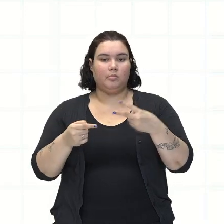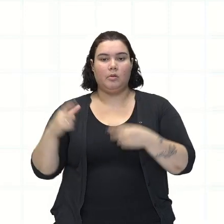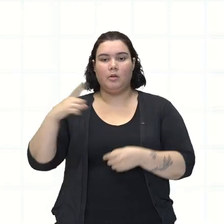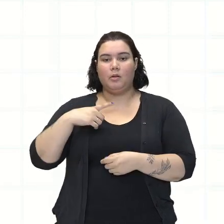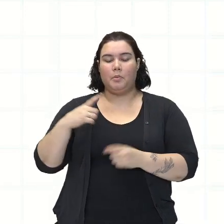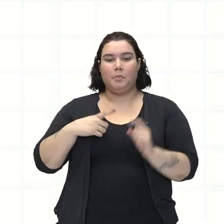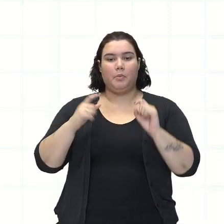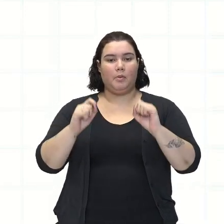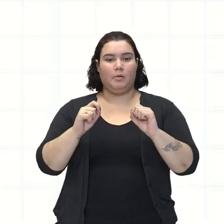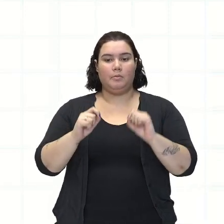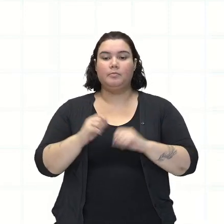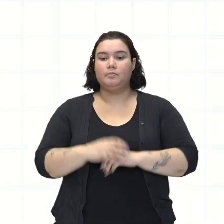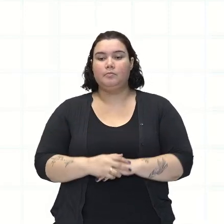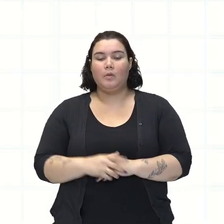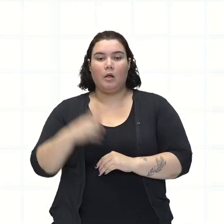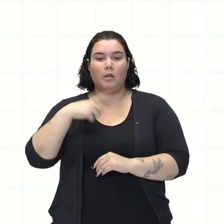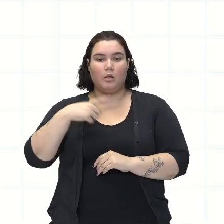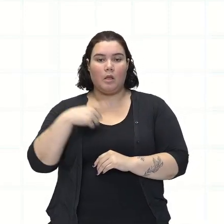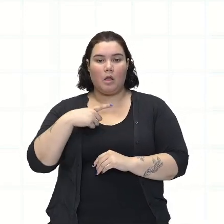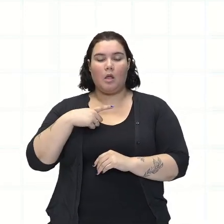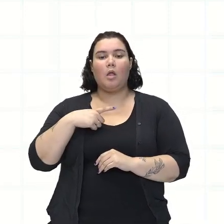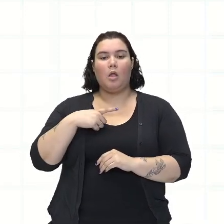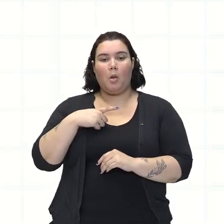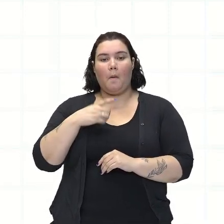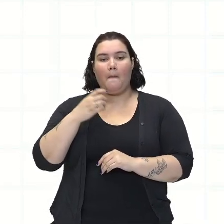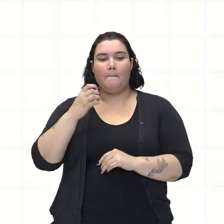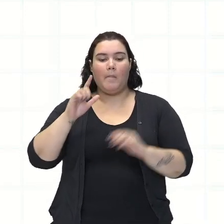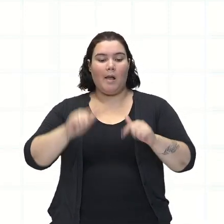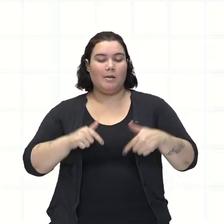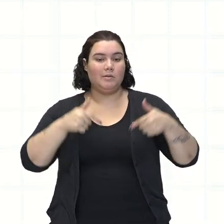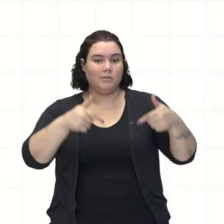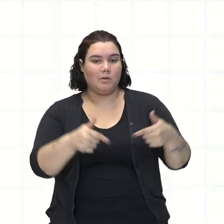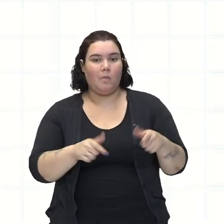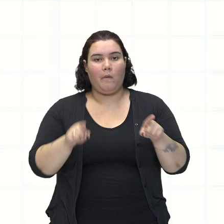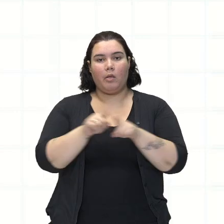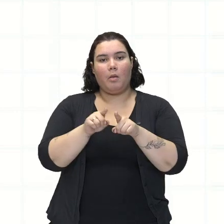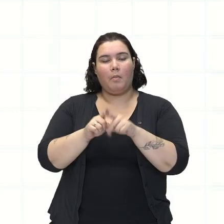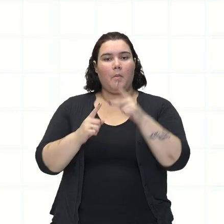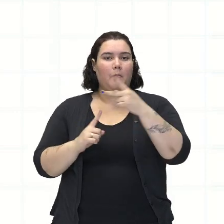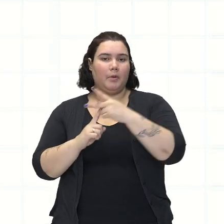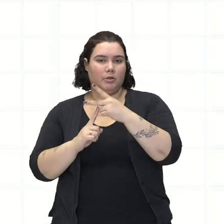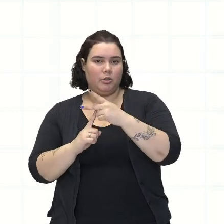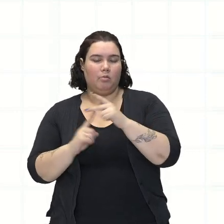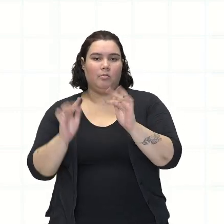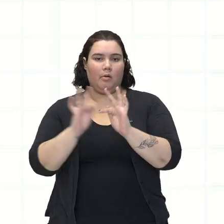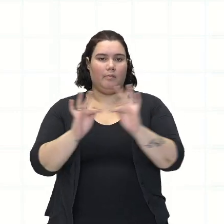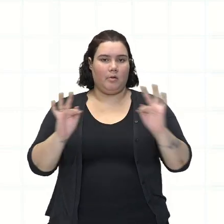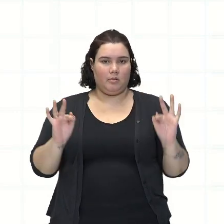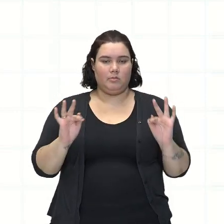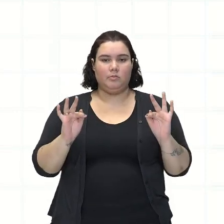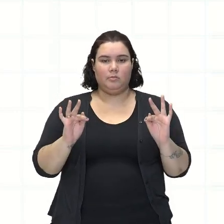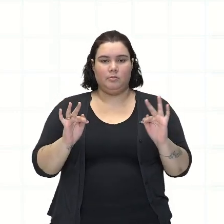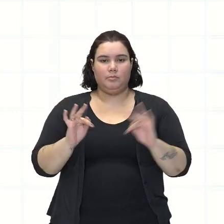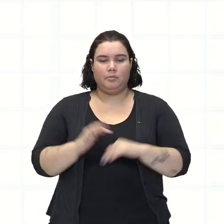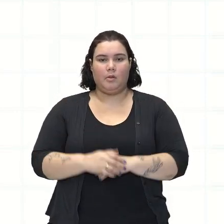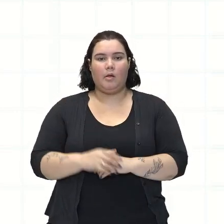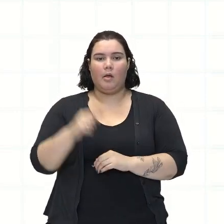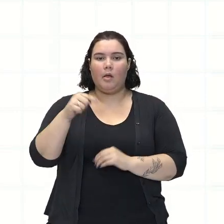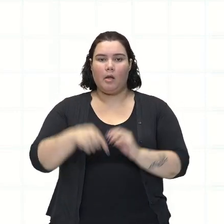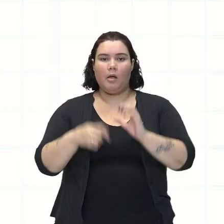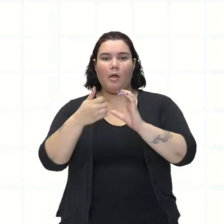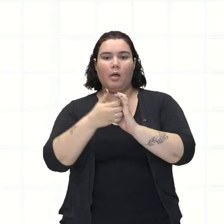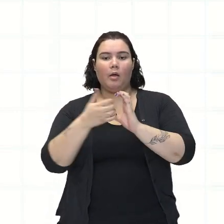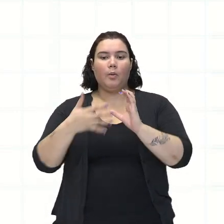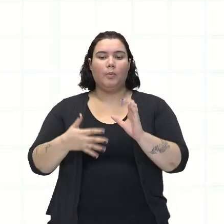temos tanto uma qualidade quanto uma ação. Ao identificar isso aí, eu tenho a